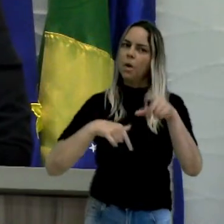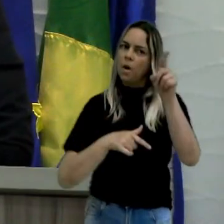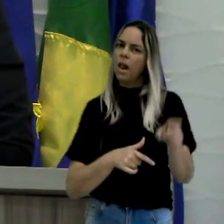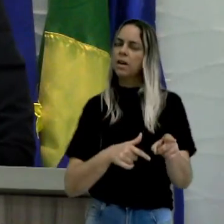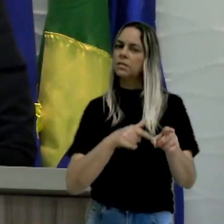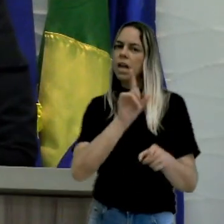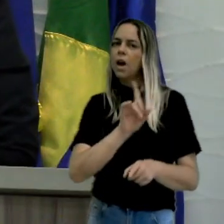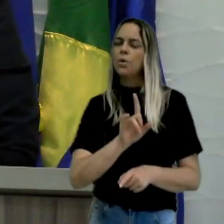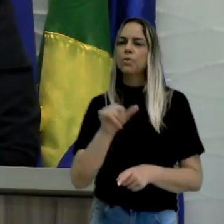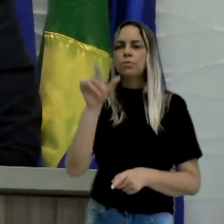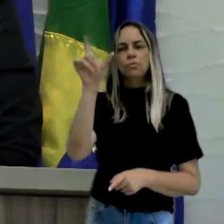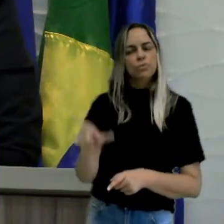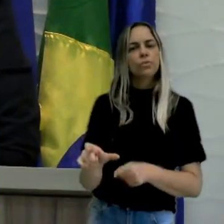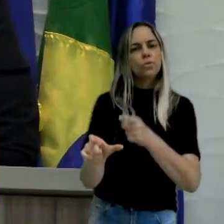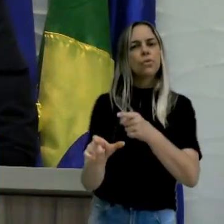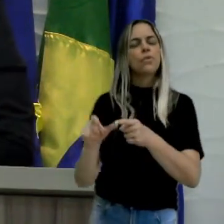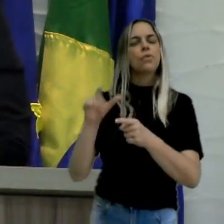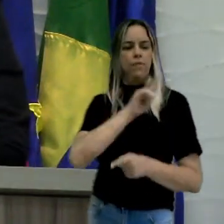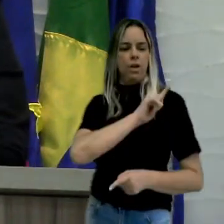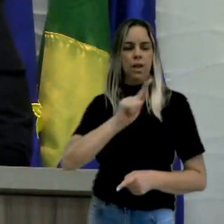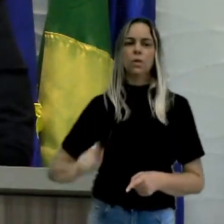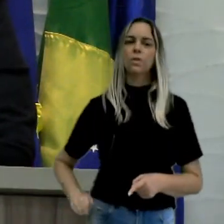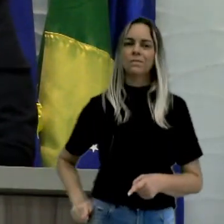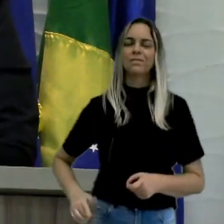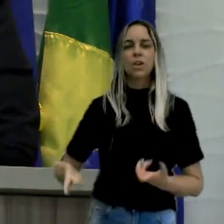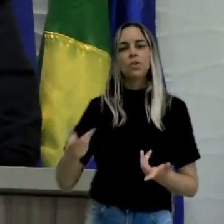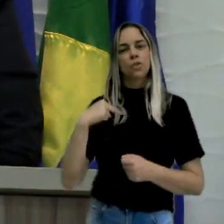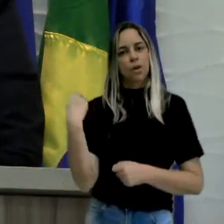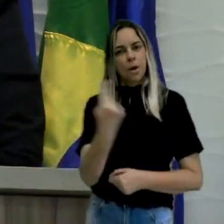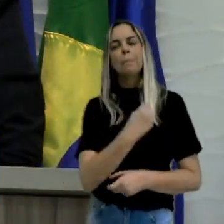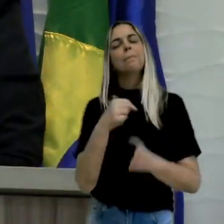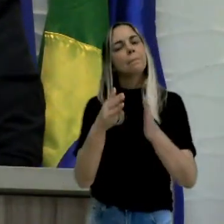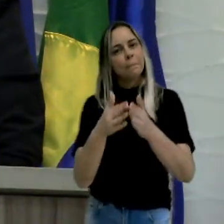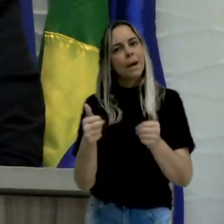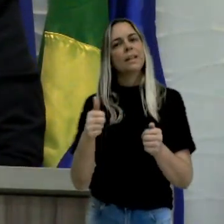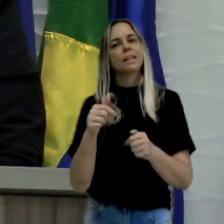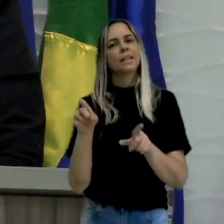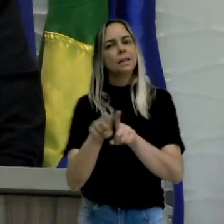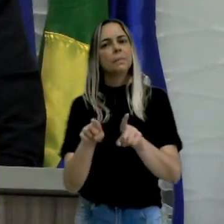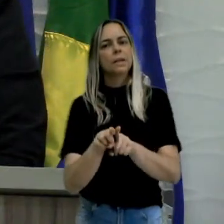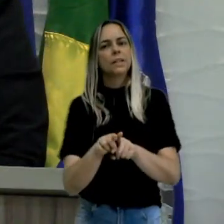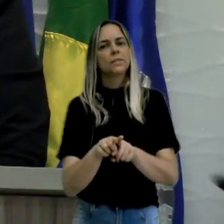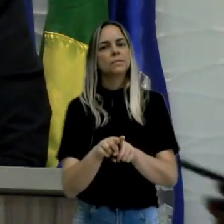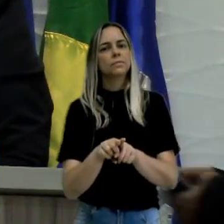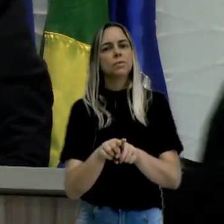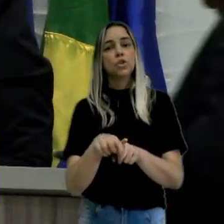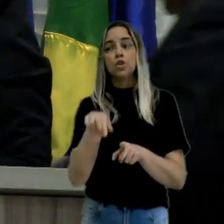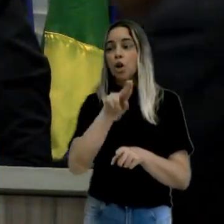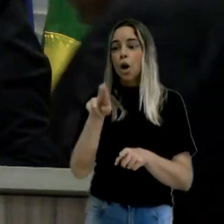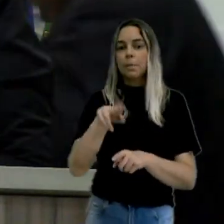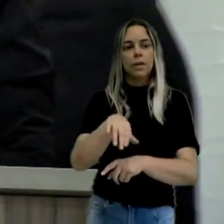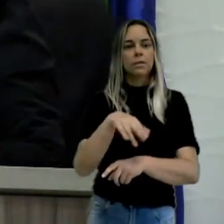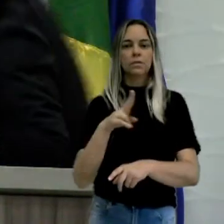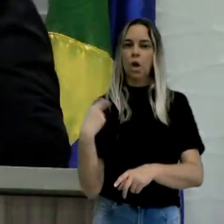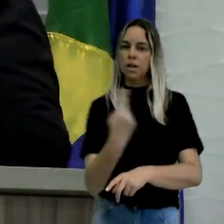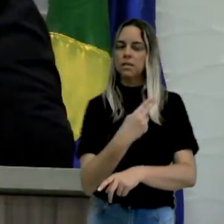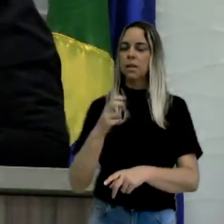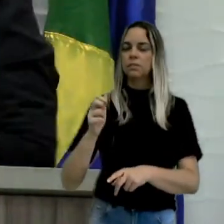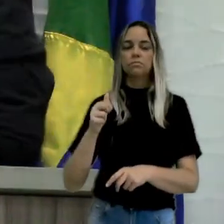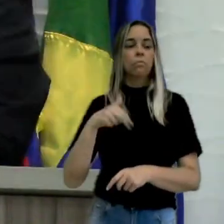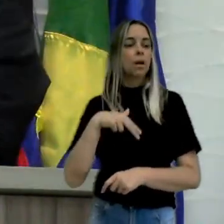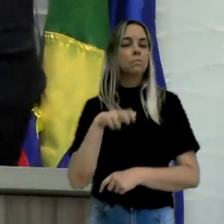da governadora. E a gente pede também. A gente também leva o nome aí no meio da rua. Quando a gente passa aí na